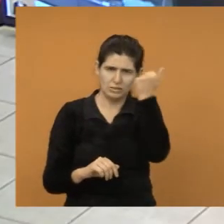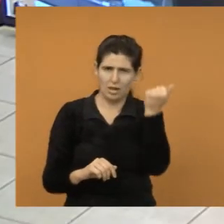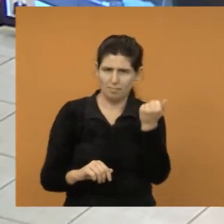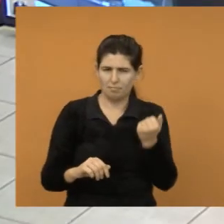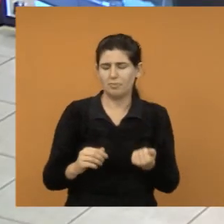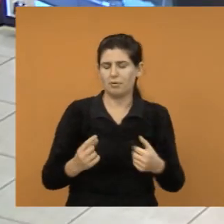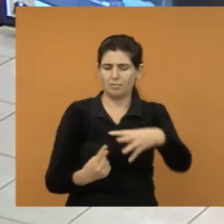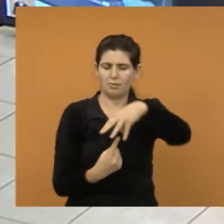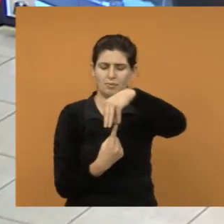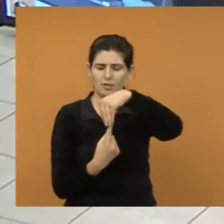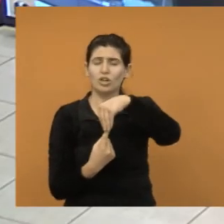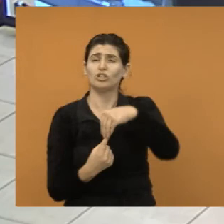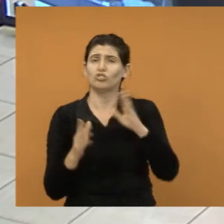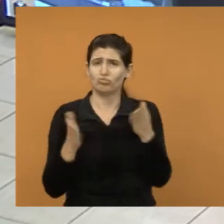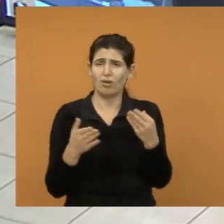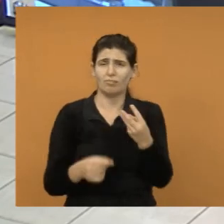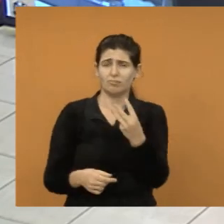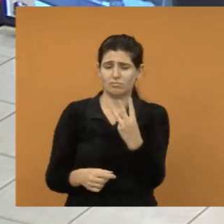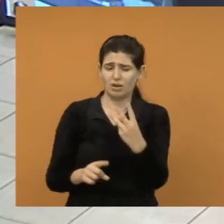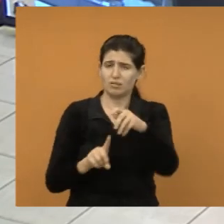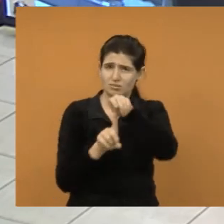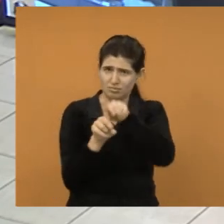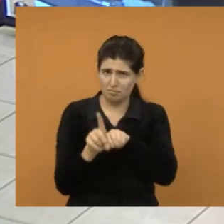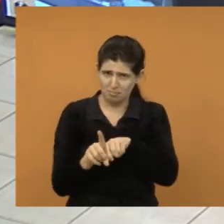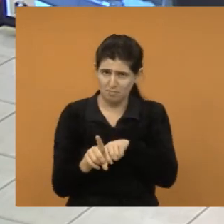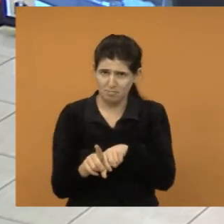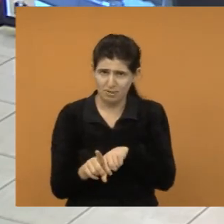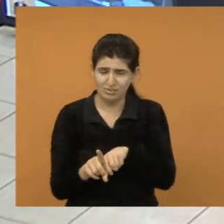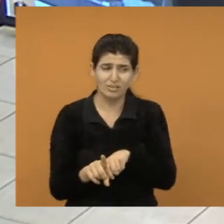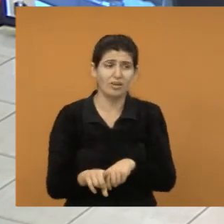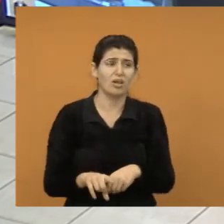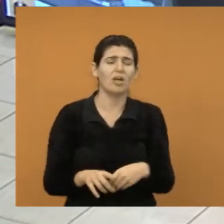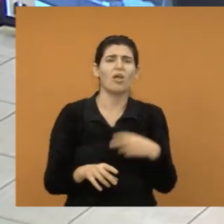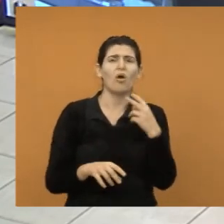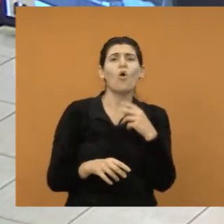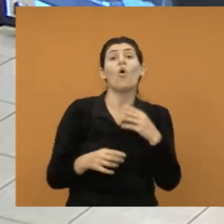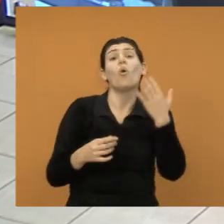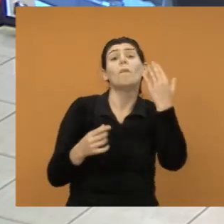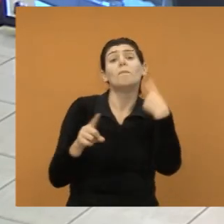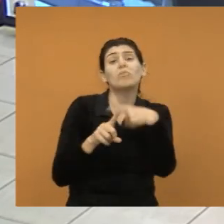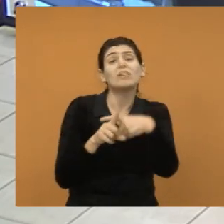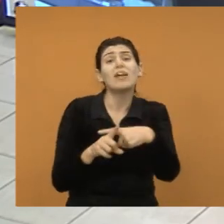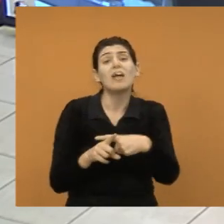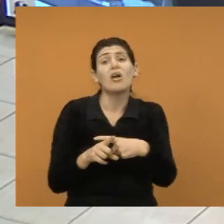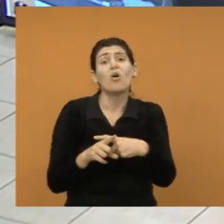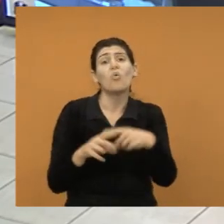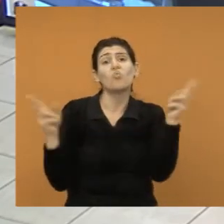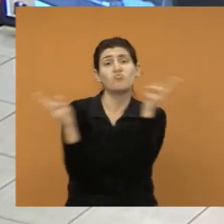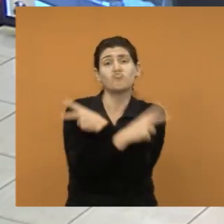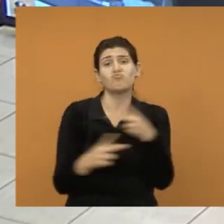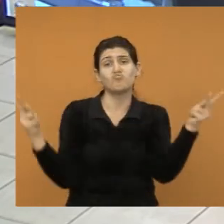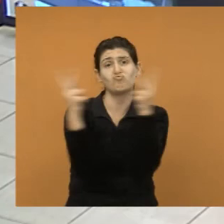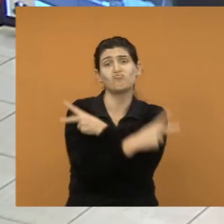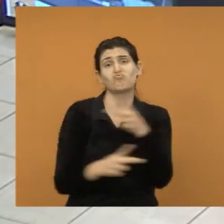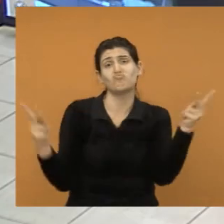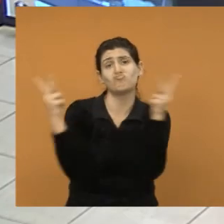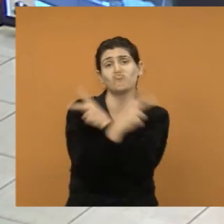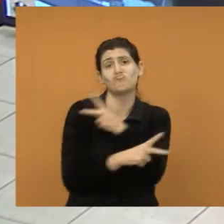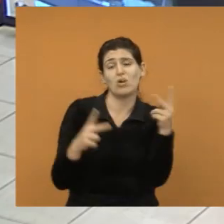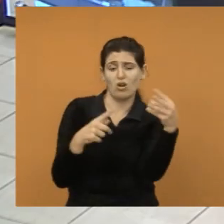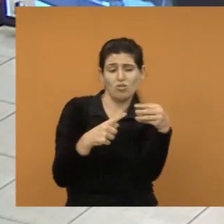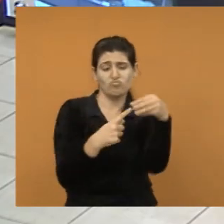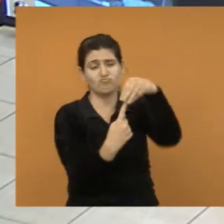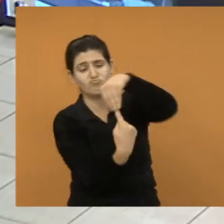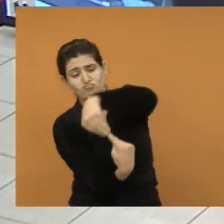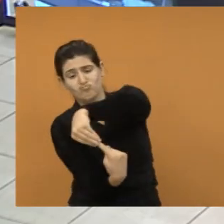ônibus já faz 3 meses, já fez ponto de ônibus, faz 15 dias, o vento veio e entortou ele. Isso que eu sei.